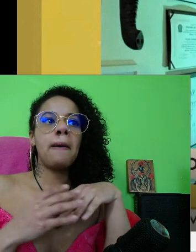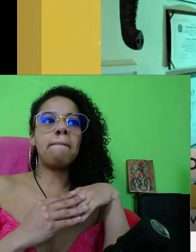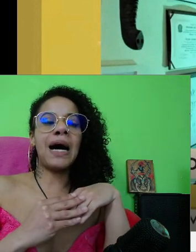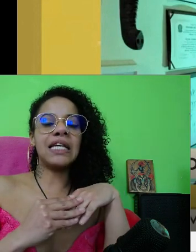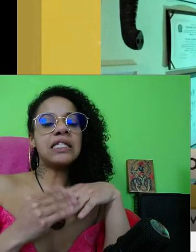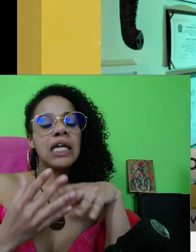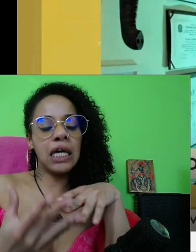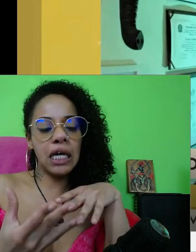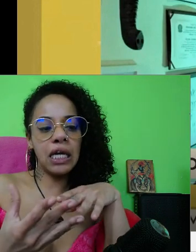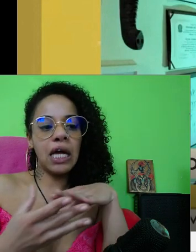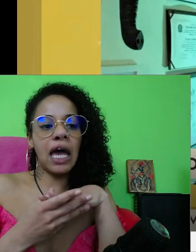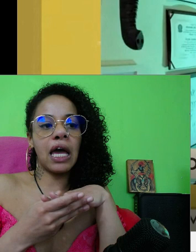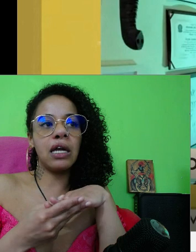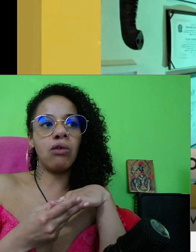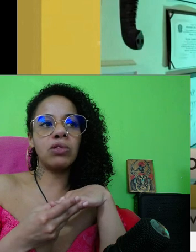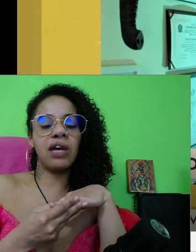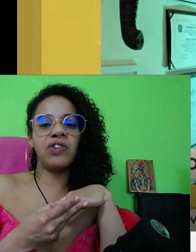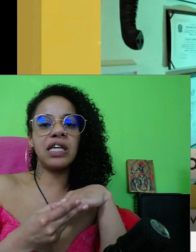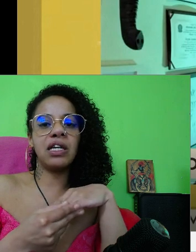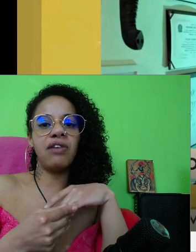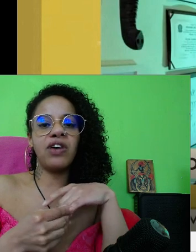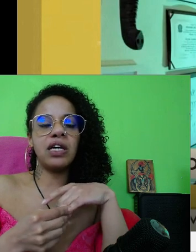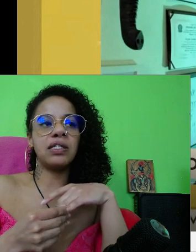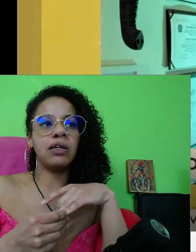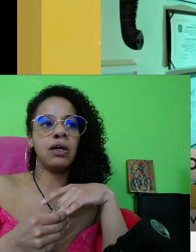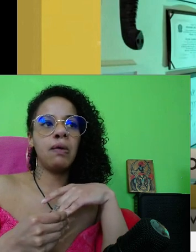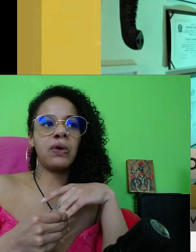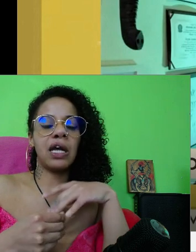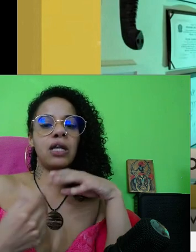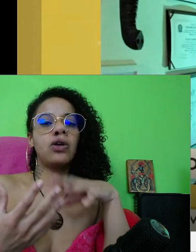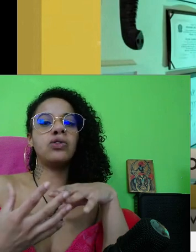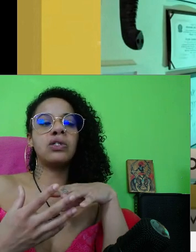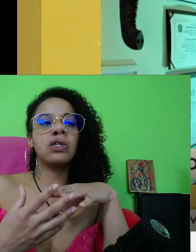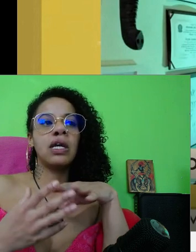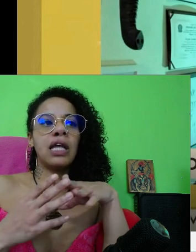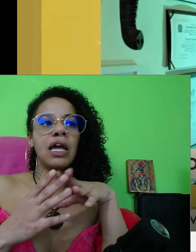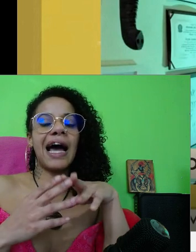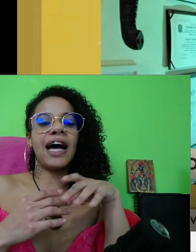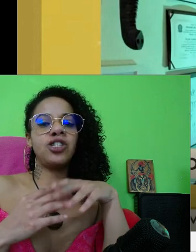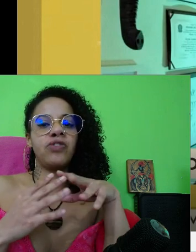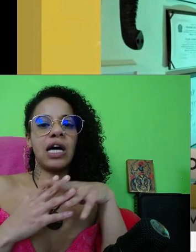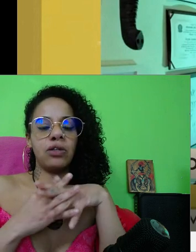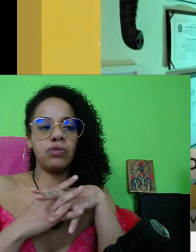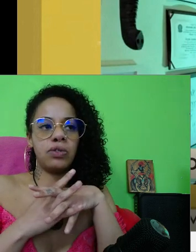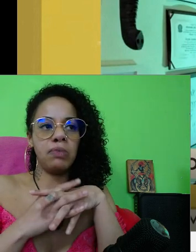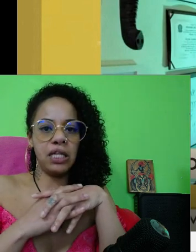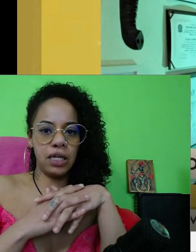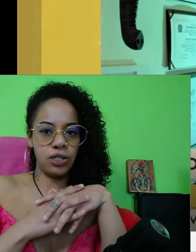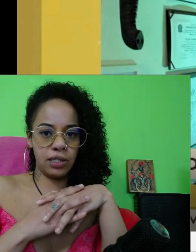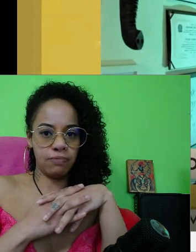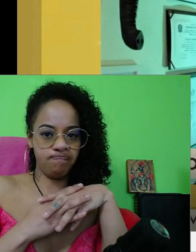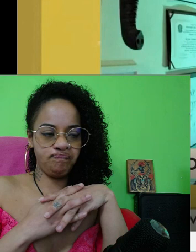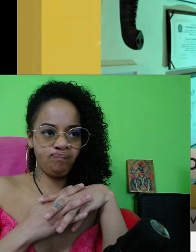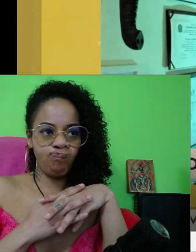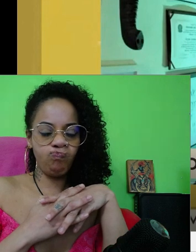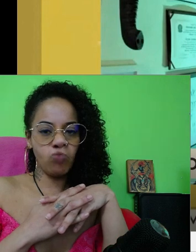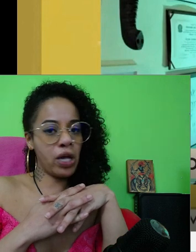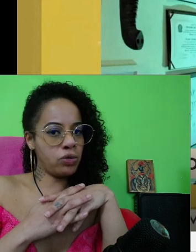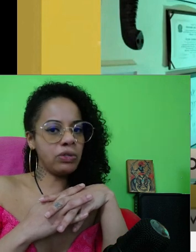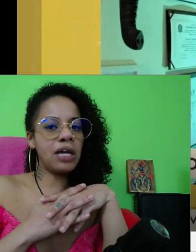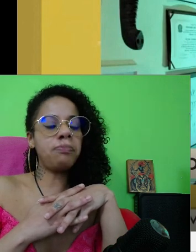mas que não teve essa defesa porque nem todos têm advogados militantes